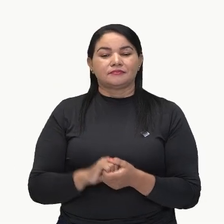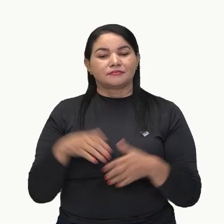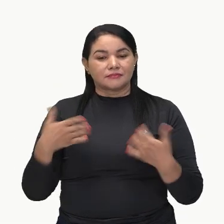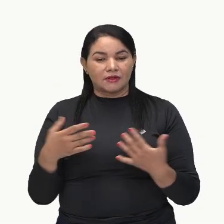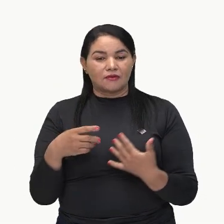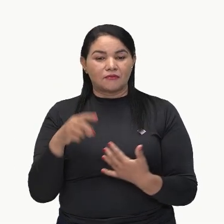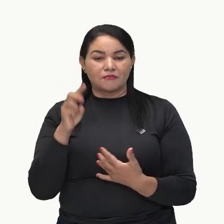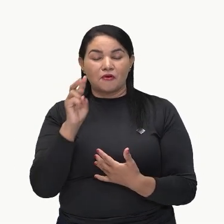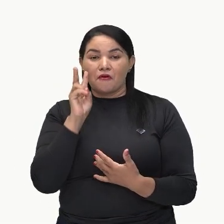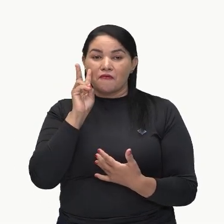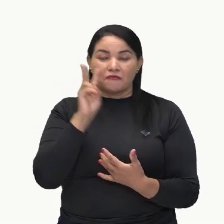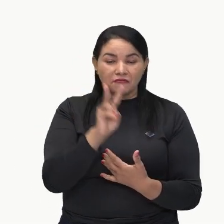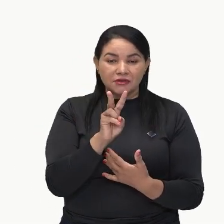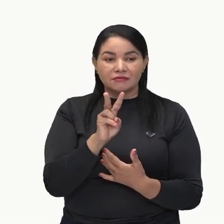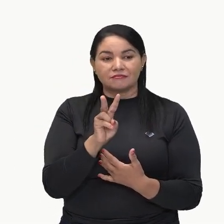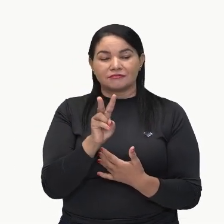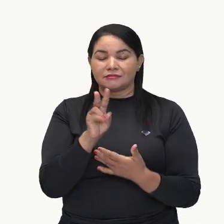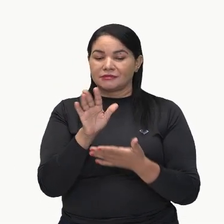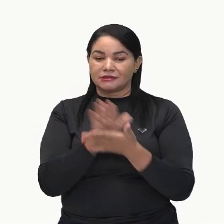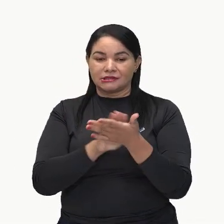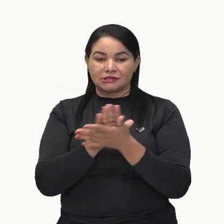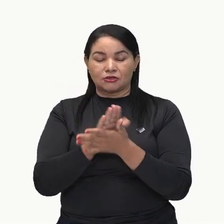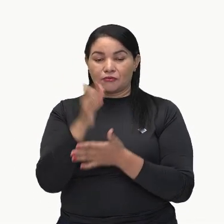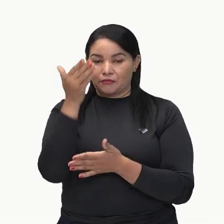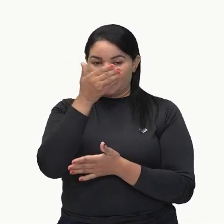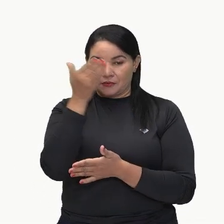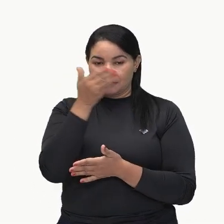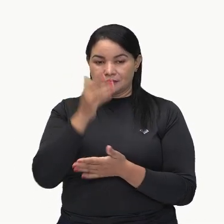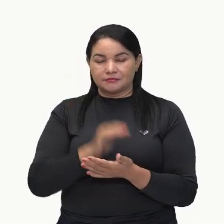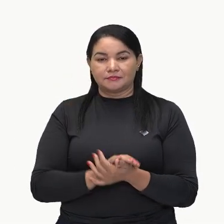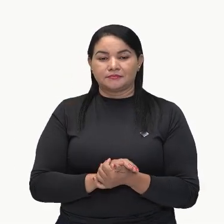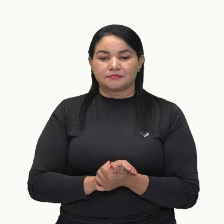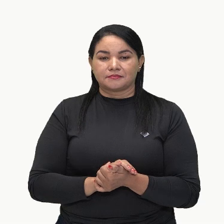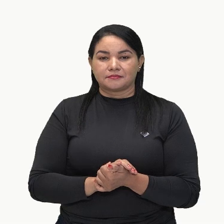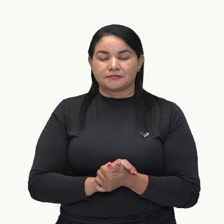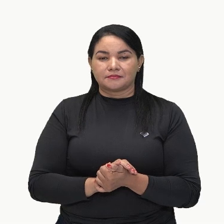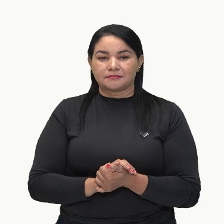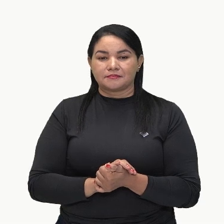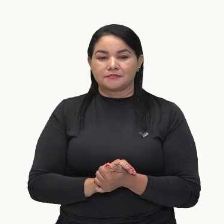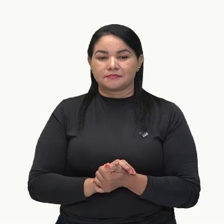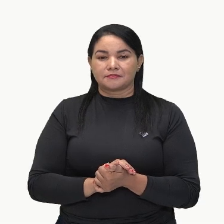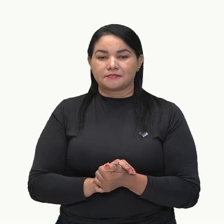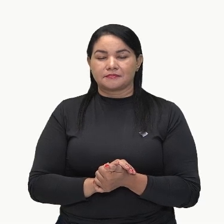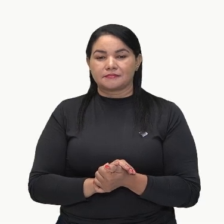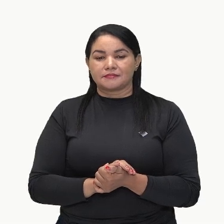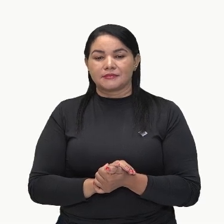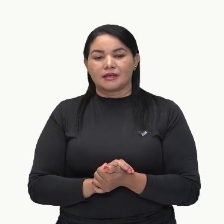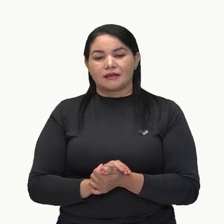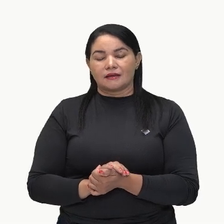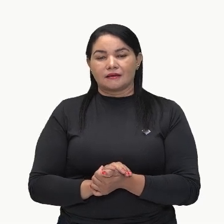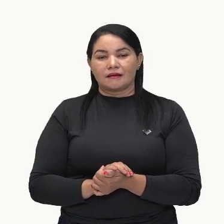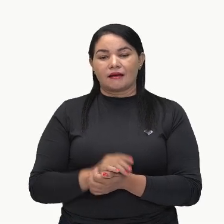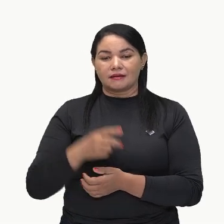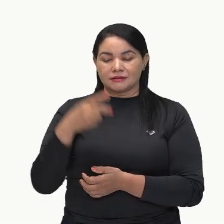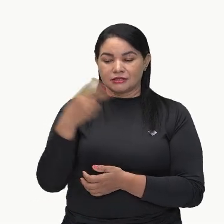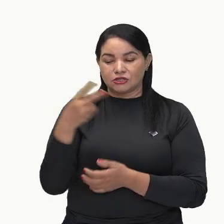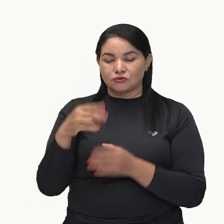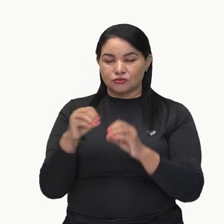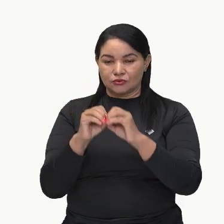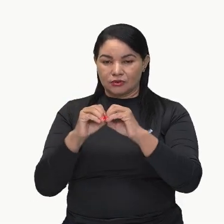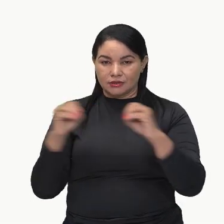né? Tem verbo aqui. Eu apresento uma situação. Não vi nada. E aí a minha segunda oração